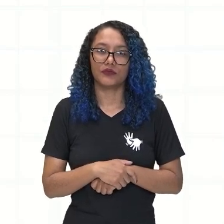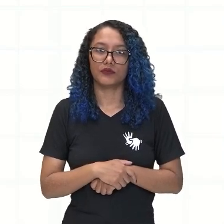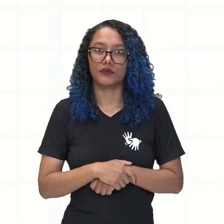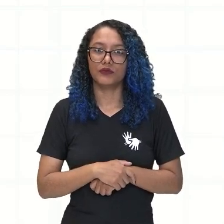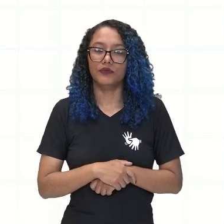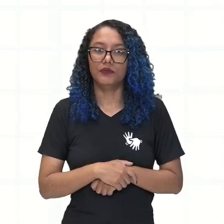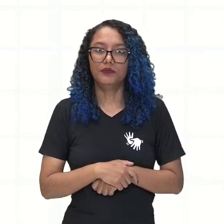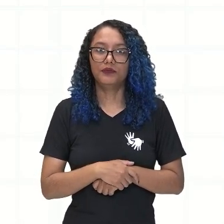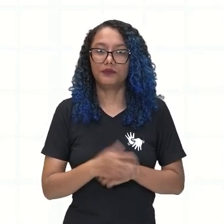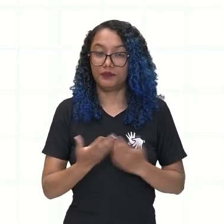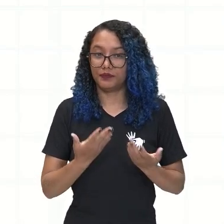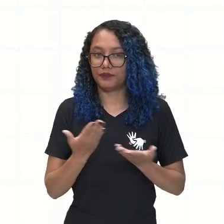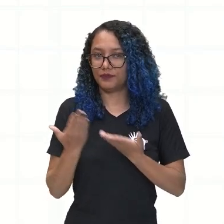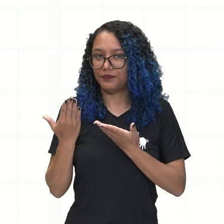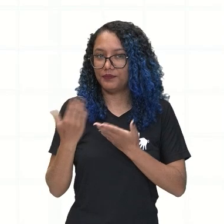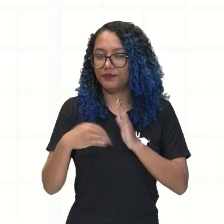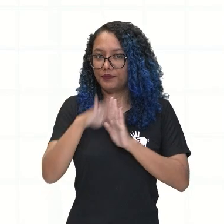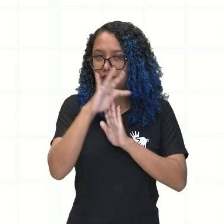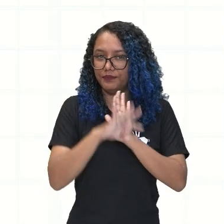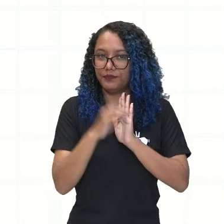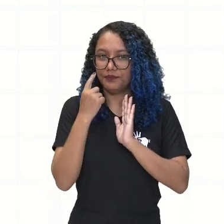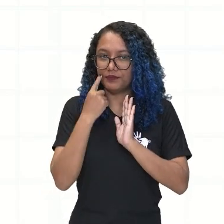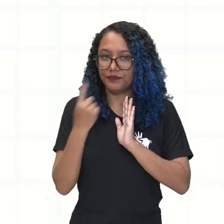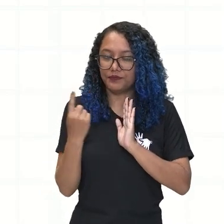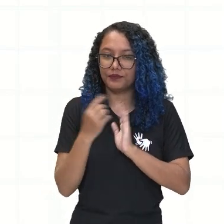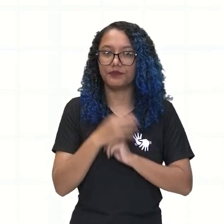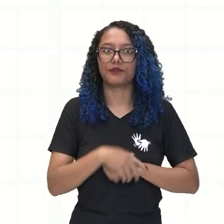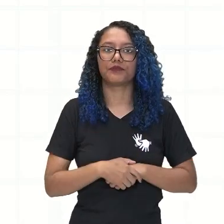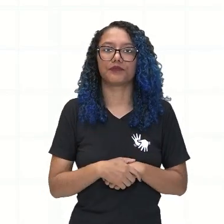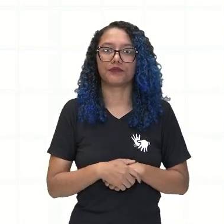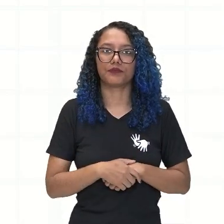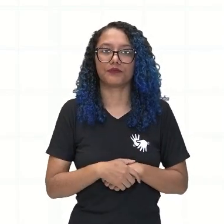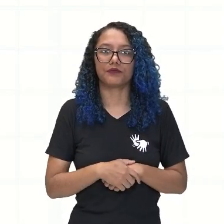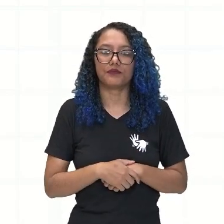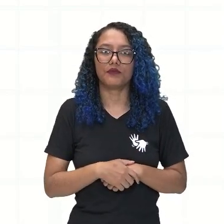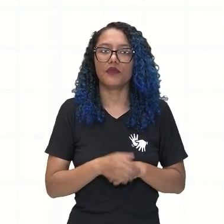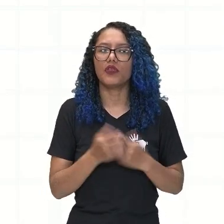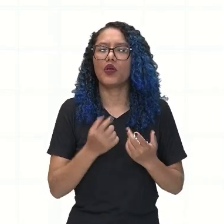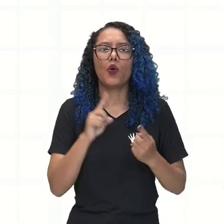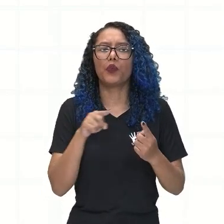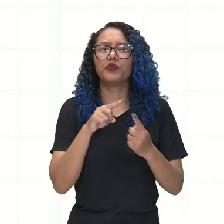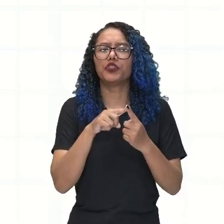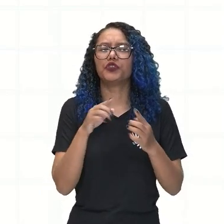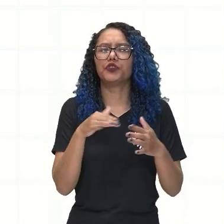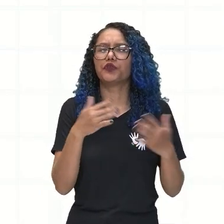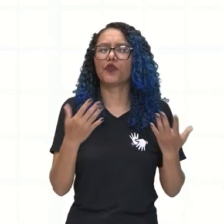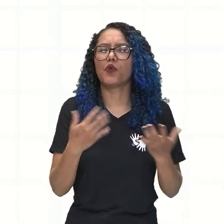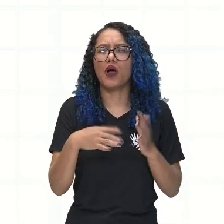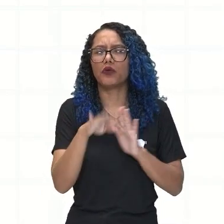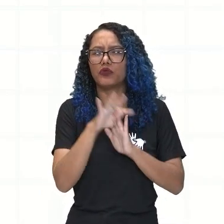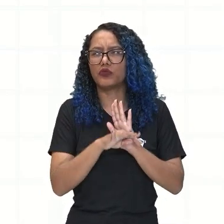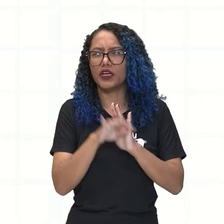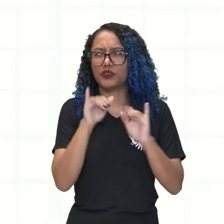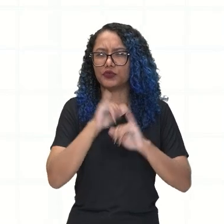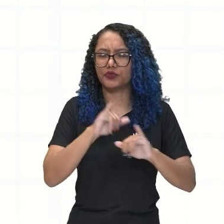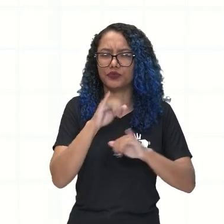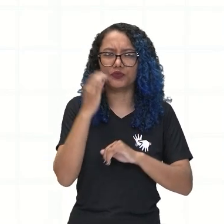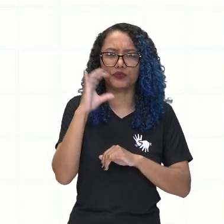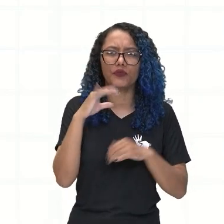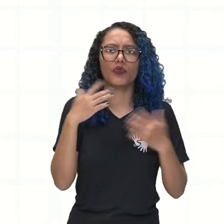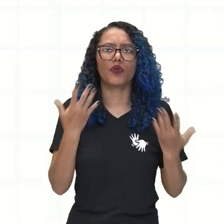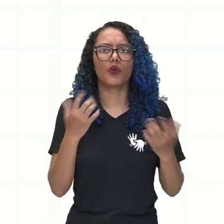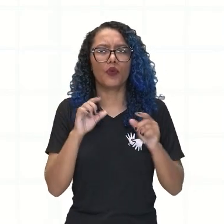os textos de divulgação científica são aqueles que têm o objetivo de tornar público